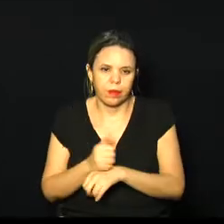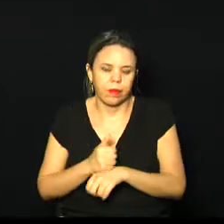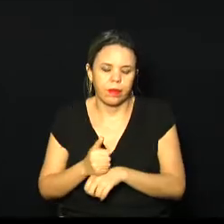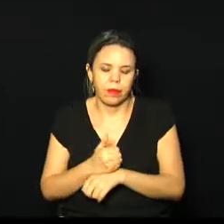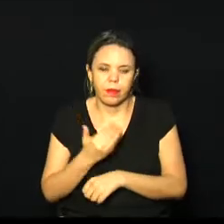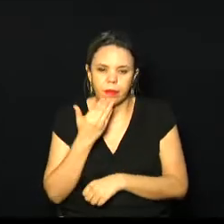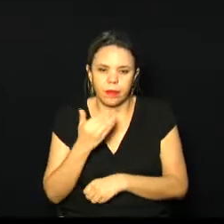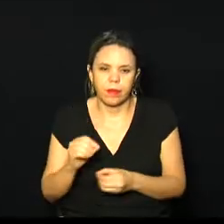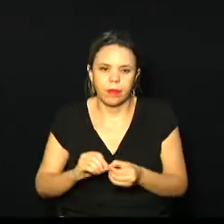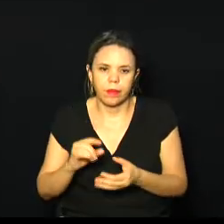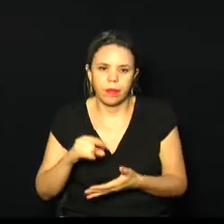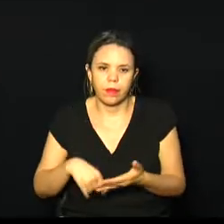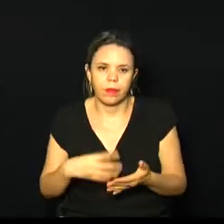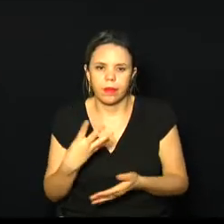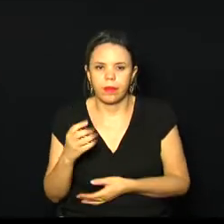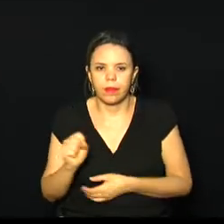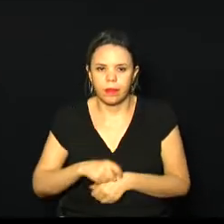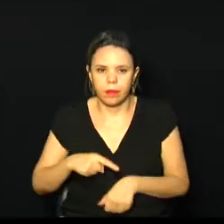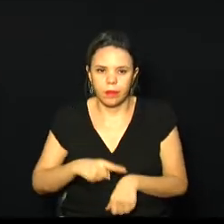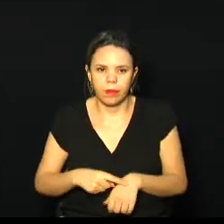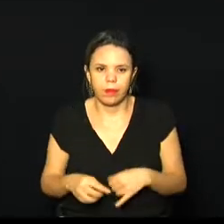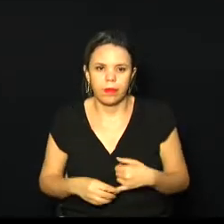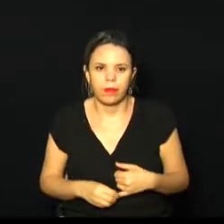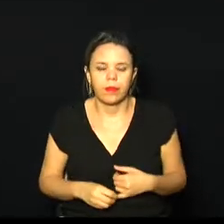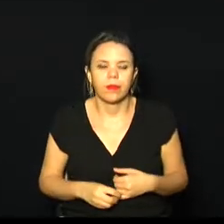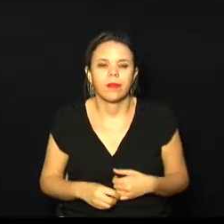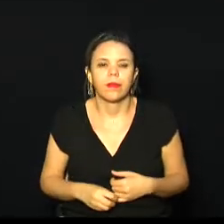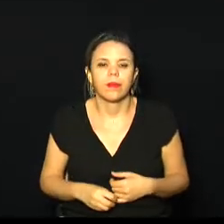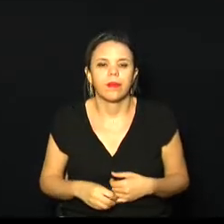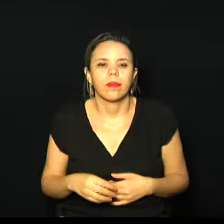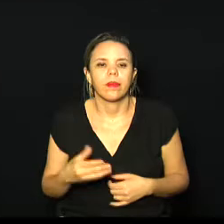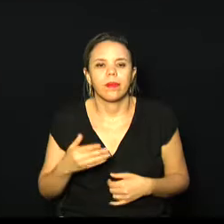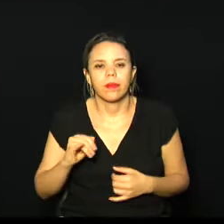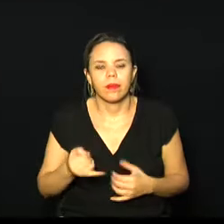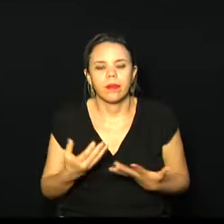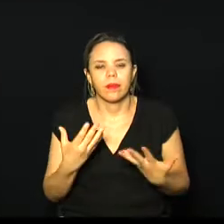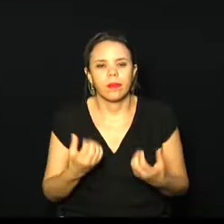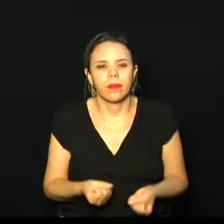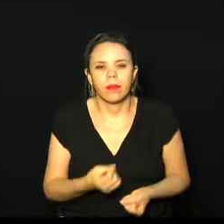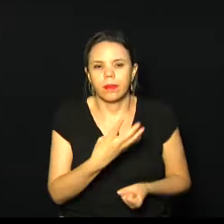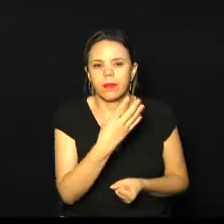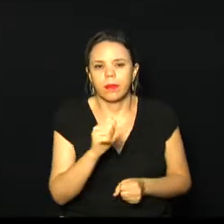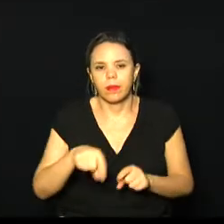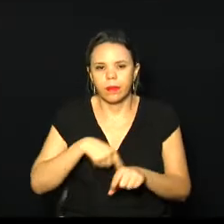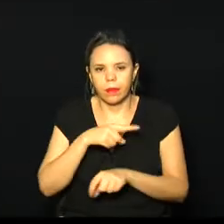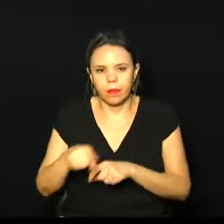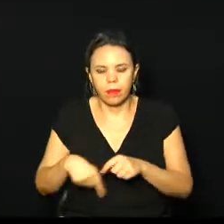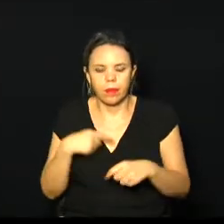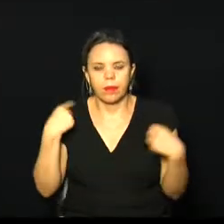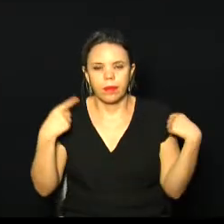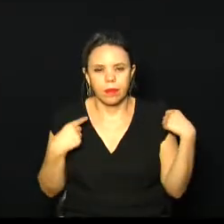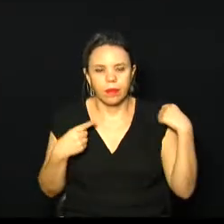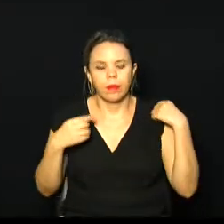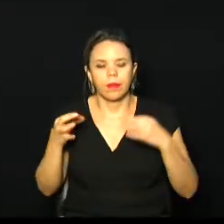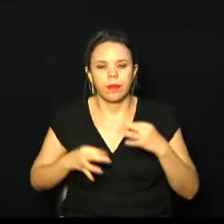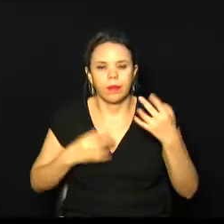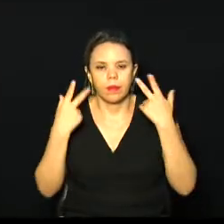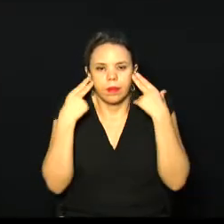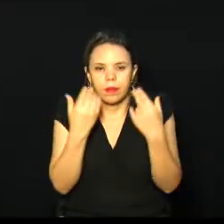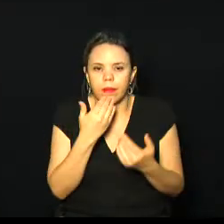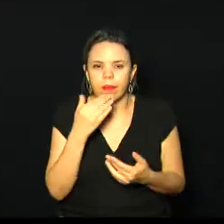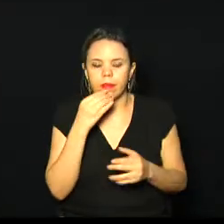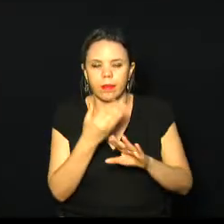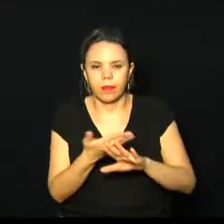que deve ser encaminhado em 48 horas e apreciado em outras 48 horas pelo magistrado. Os mais comuns são pedidos